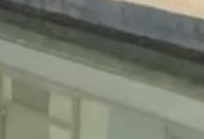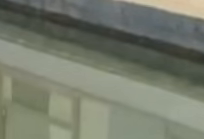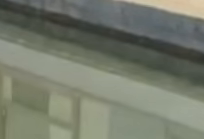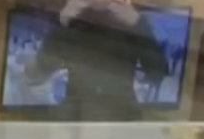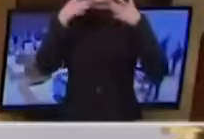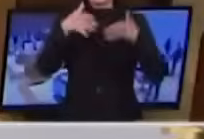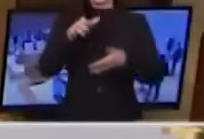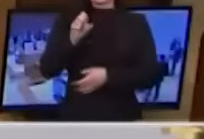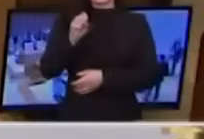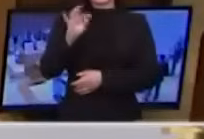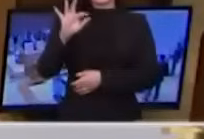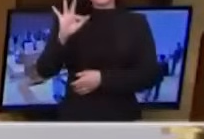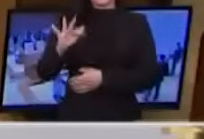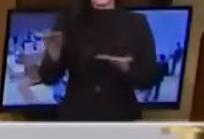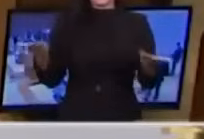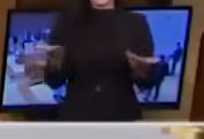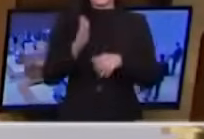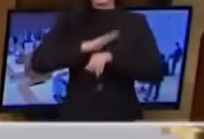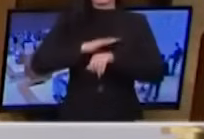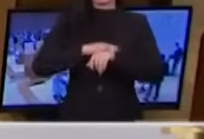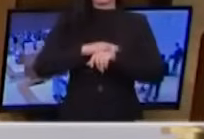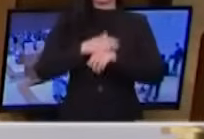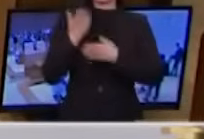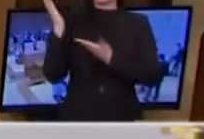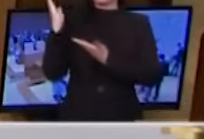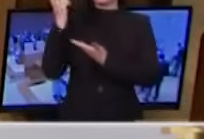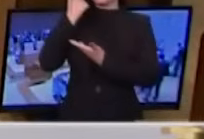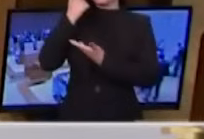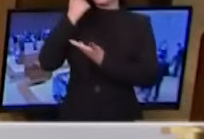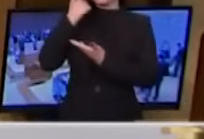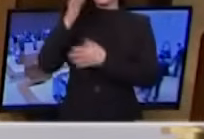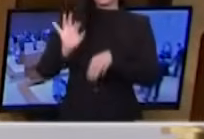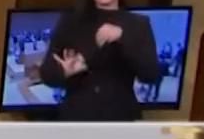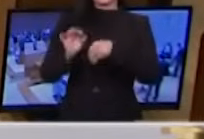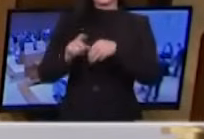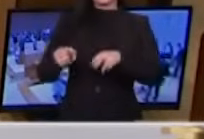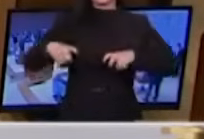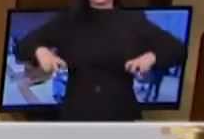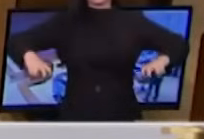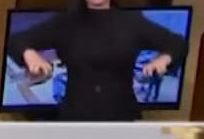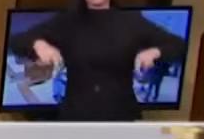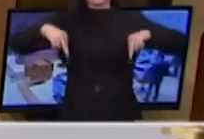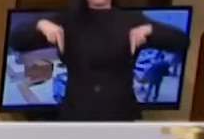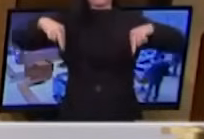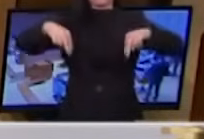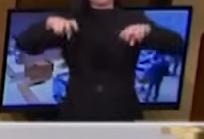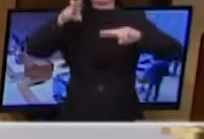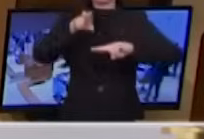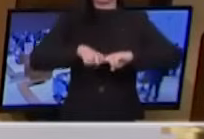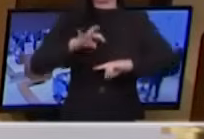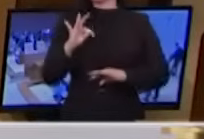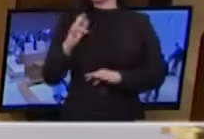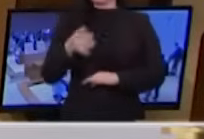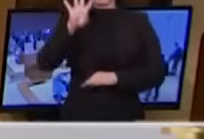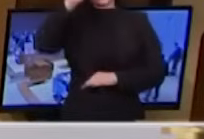o Supremo já declarou inconstitucional, já definiu num julgamento que estava acontecendo, ao mesmo